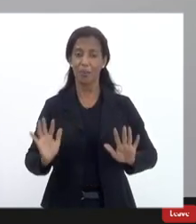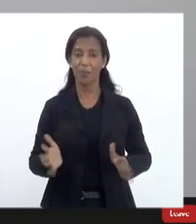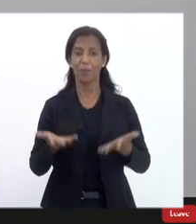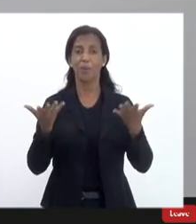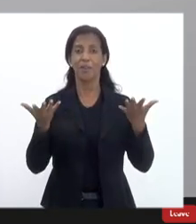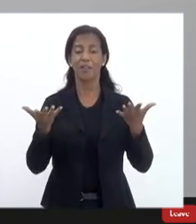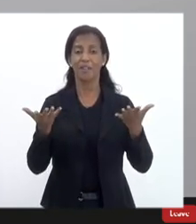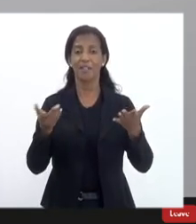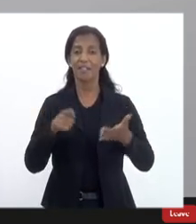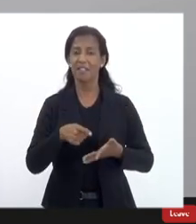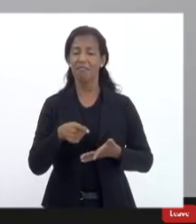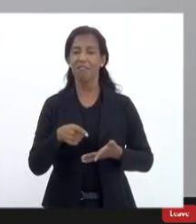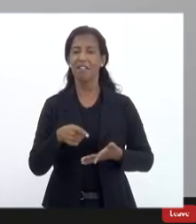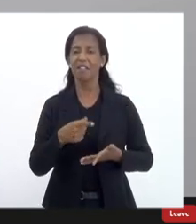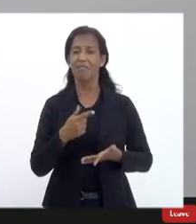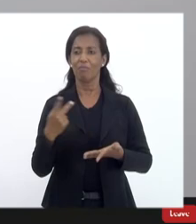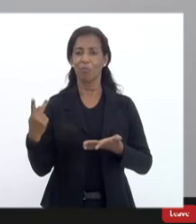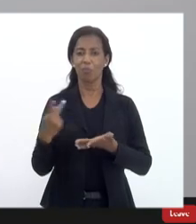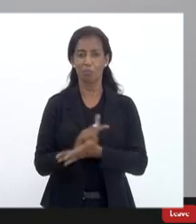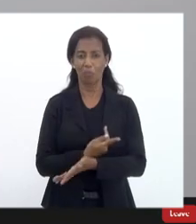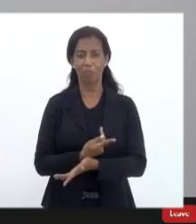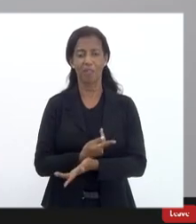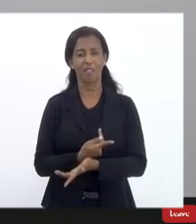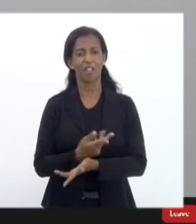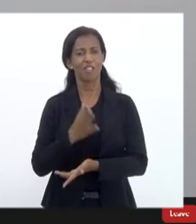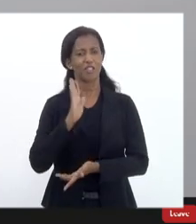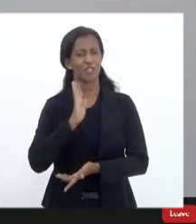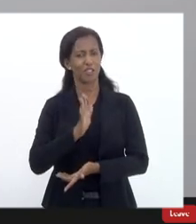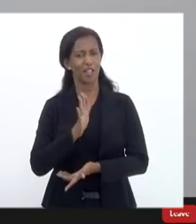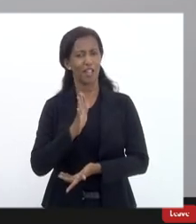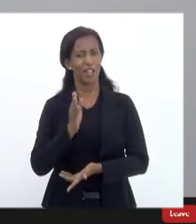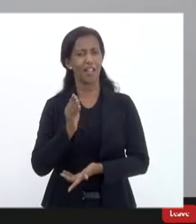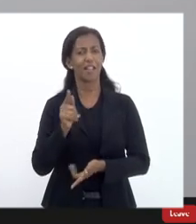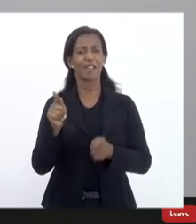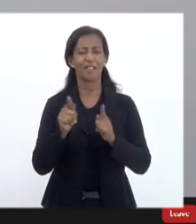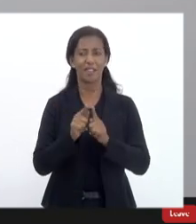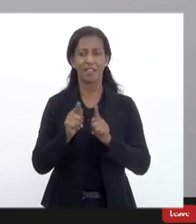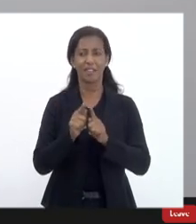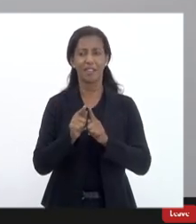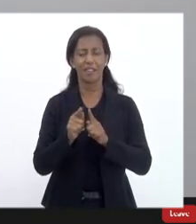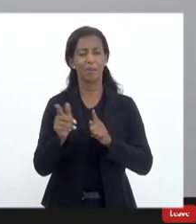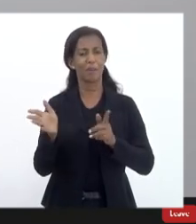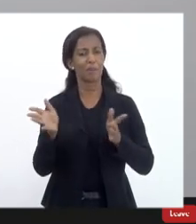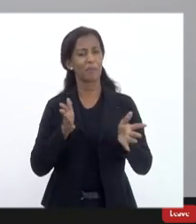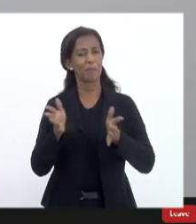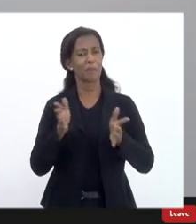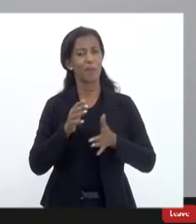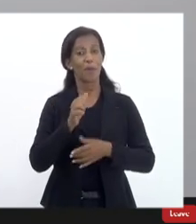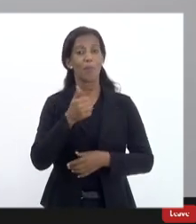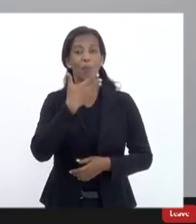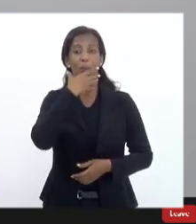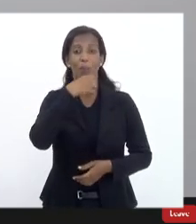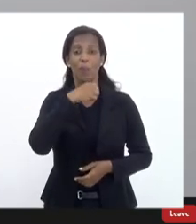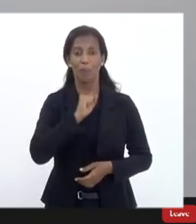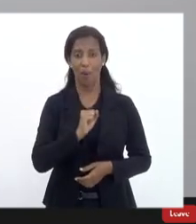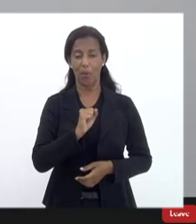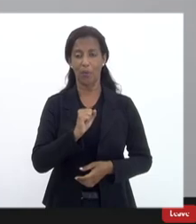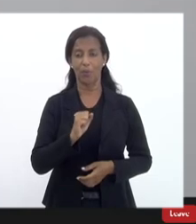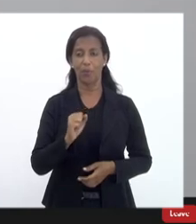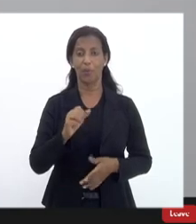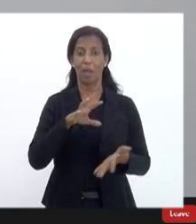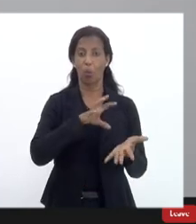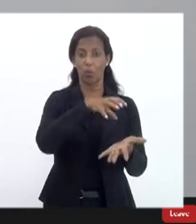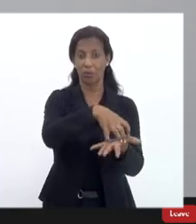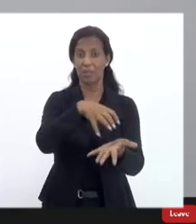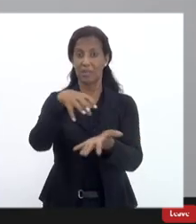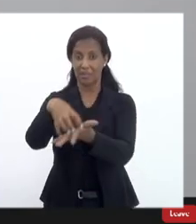sendo incrivelmente contestado, e até uma tentativa de banimento do Paulo Freire por parte de certos